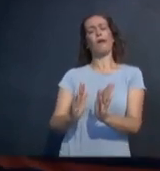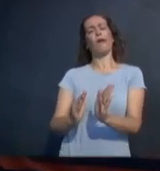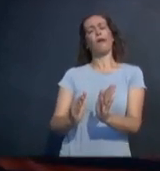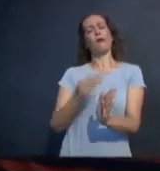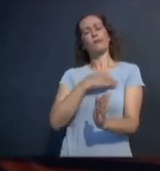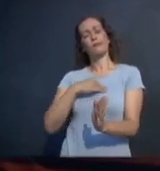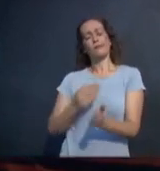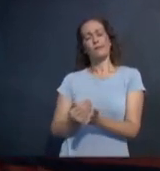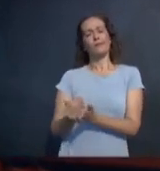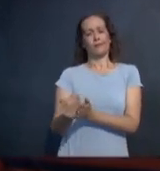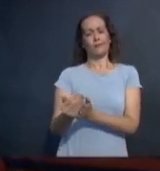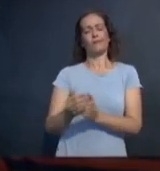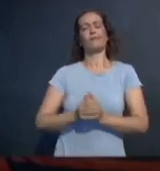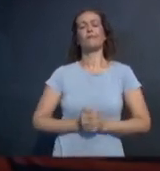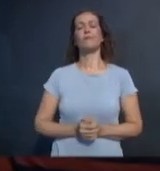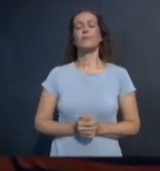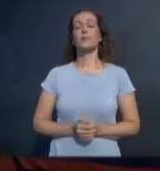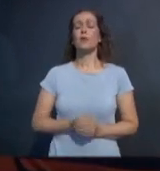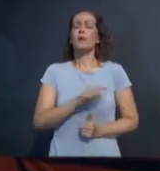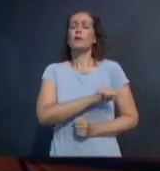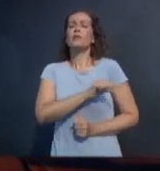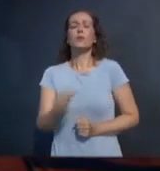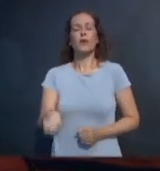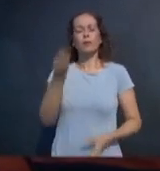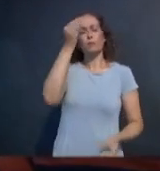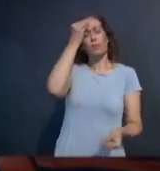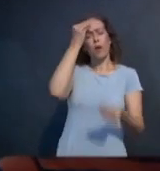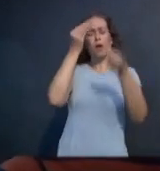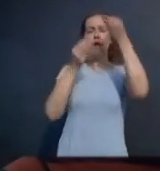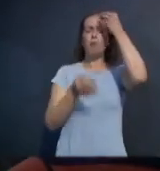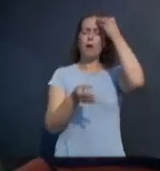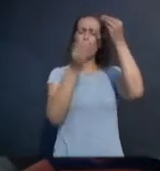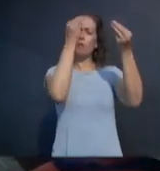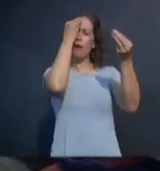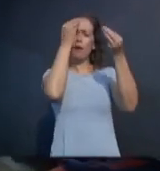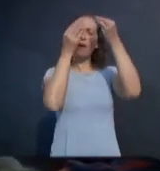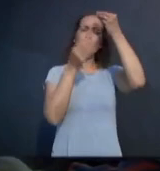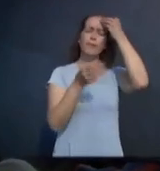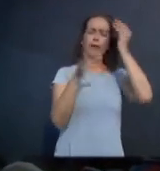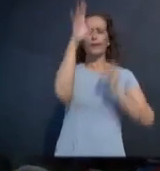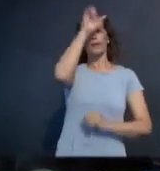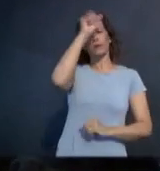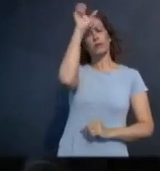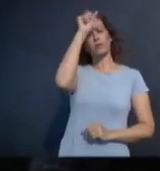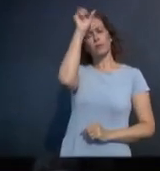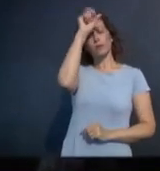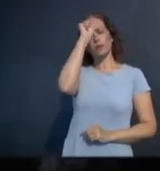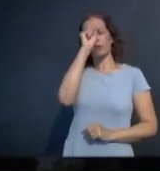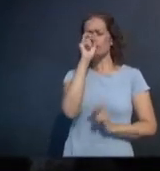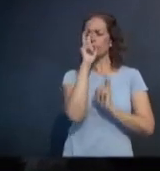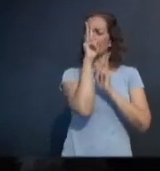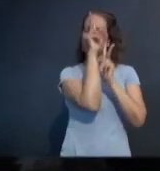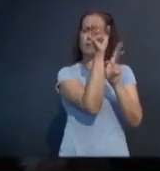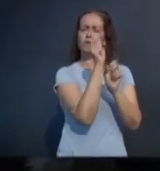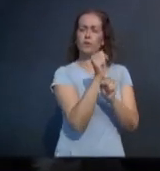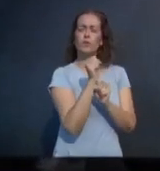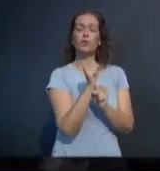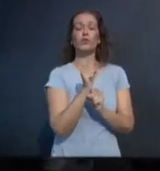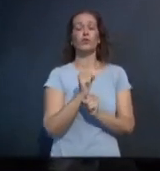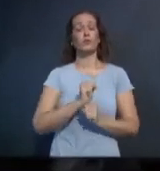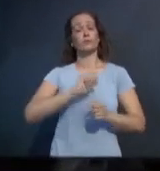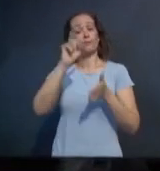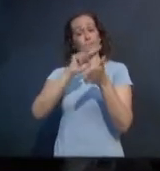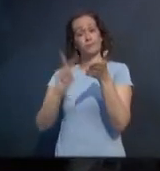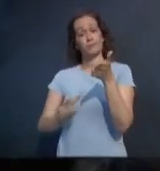Jesus. Quando você vai guardando isso de uma forma bem forte dentro de você, você chega em João